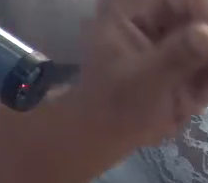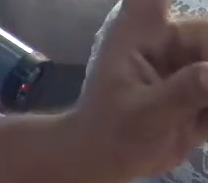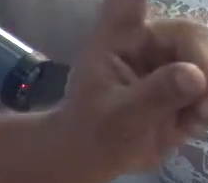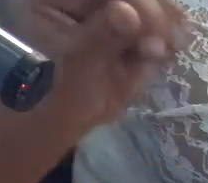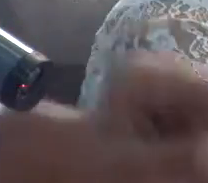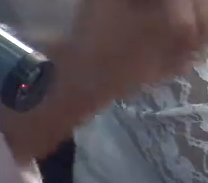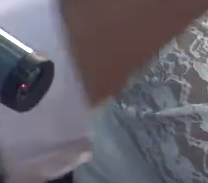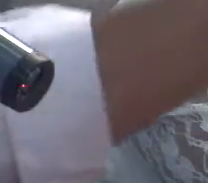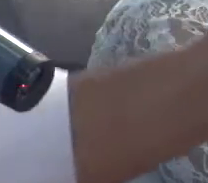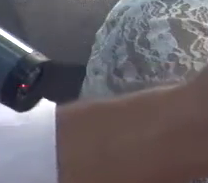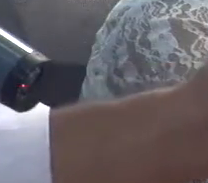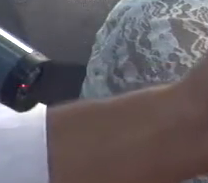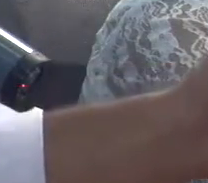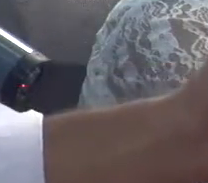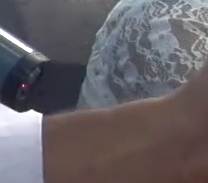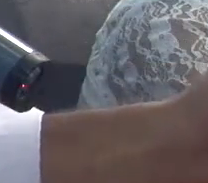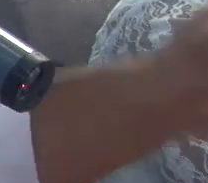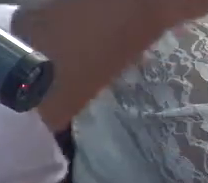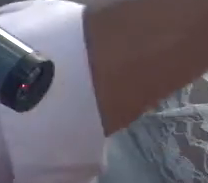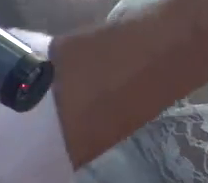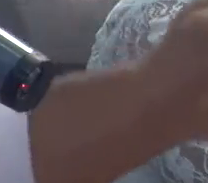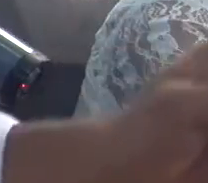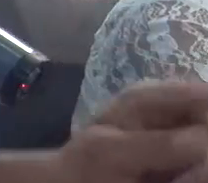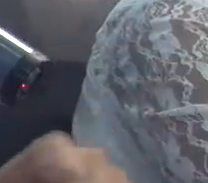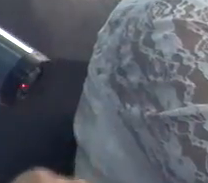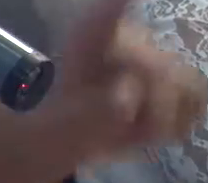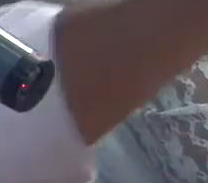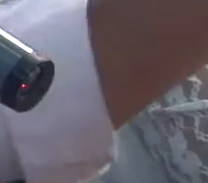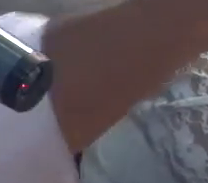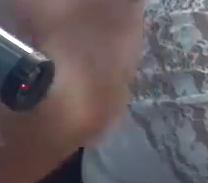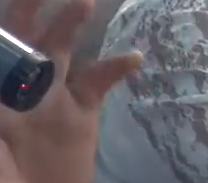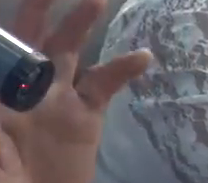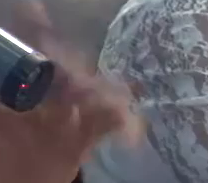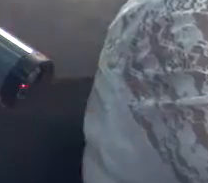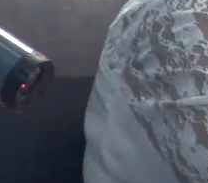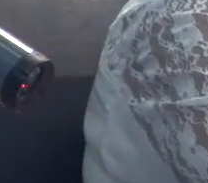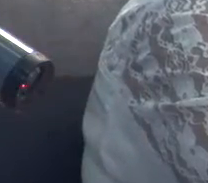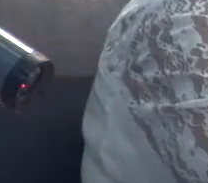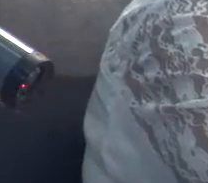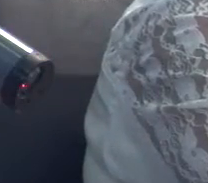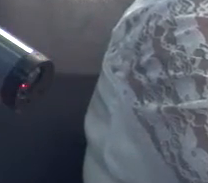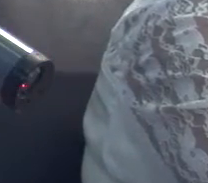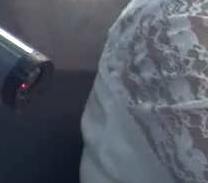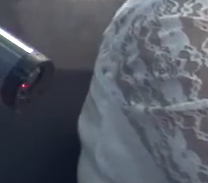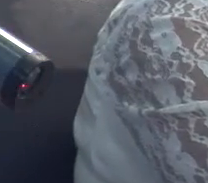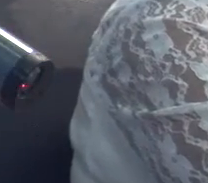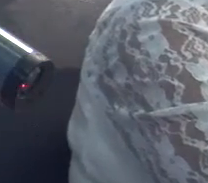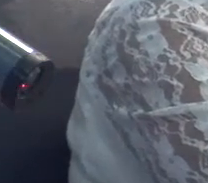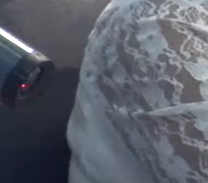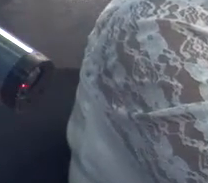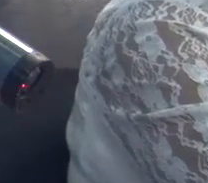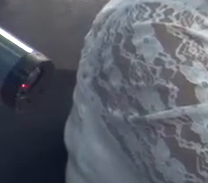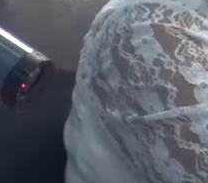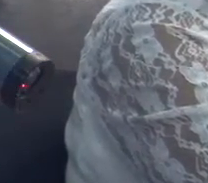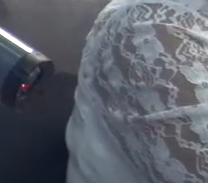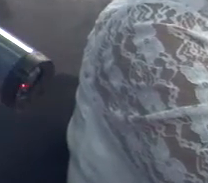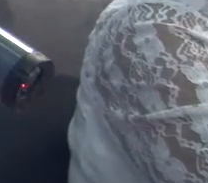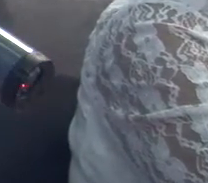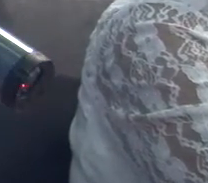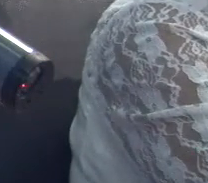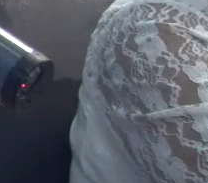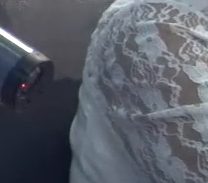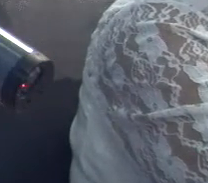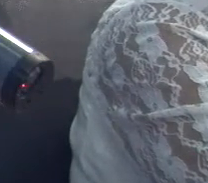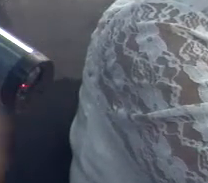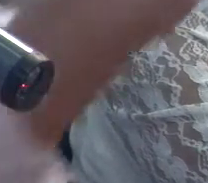A diferença que queremos ter hoje é ser igual aos outros. Para concluir, vereador. Outras pessoas. Obrigado. Um exemplo simples. Aqui na Câmara, por exemplo, qualquer deficiente masculino